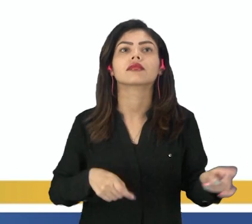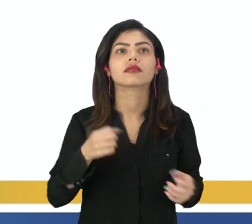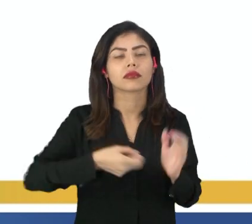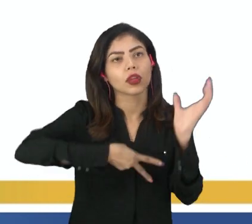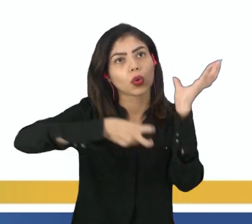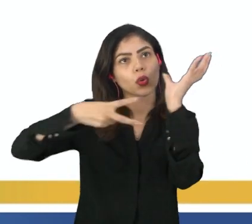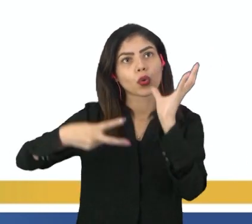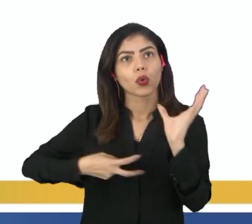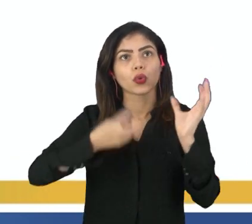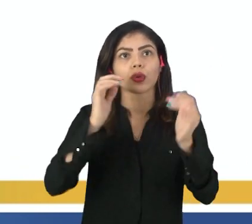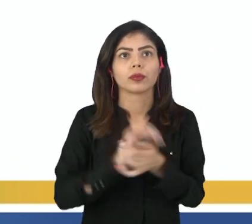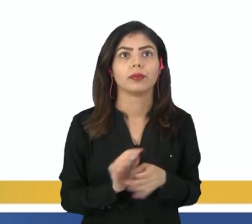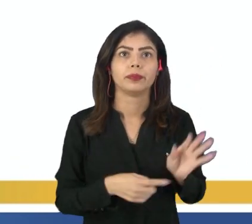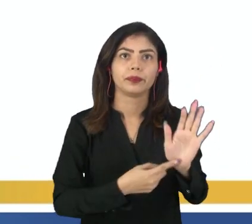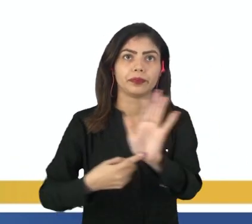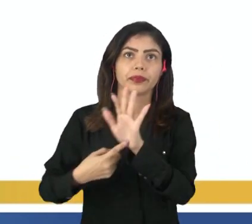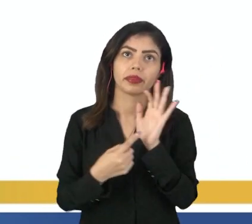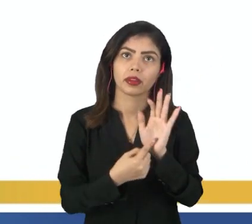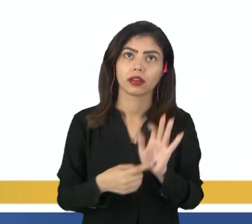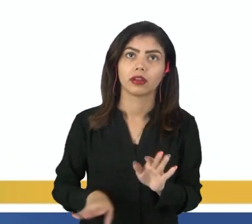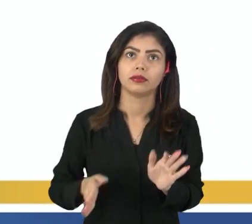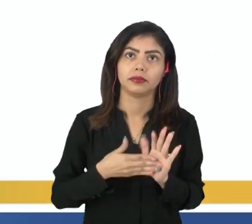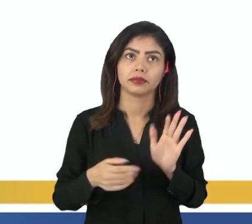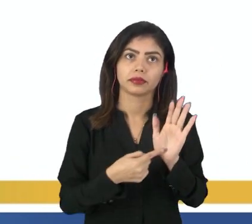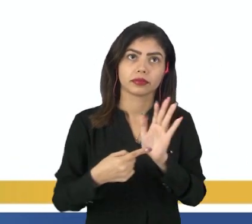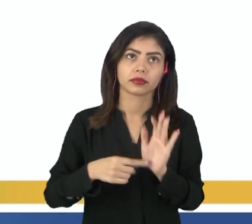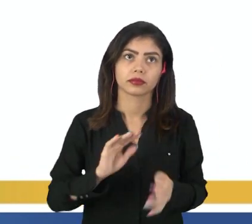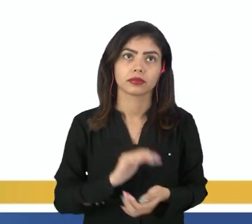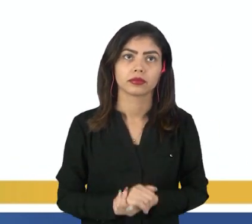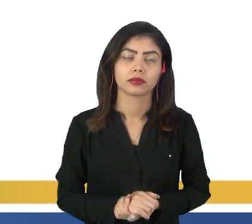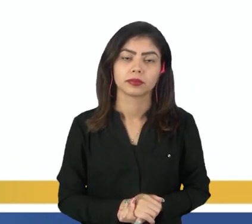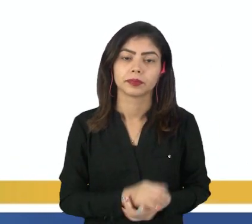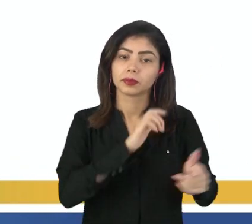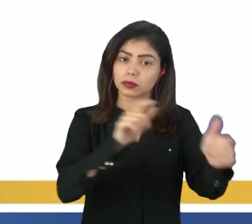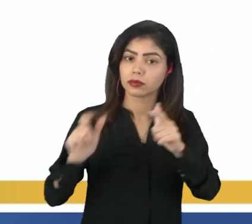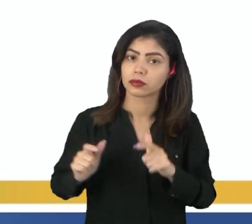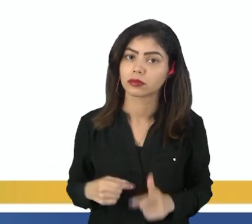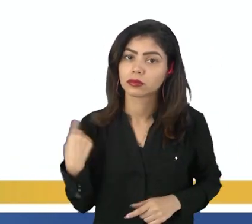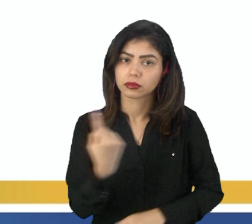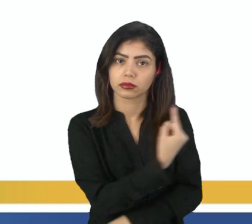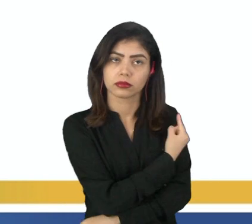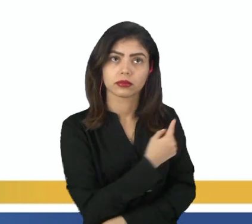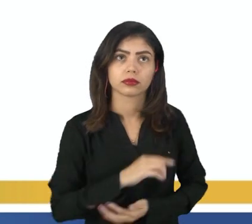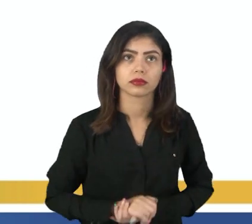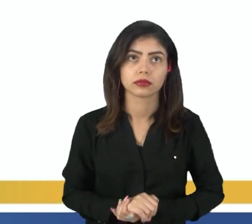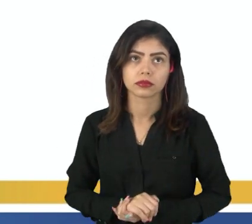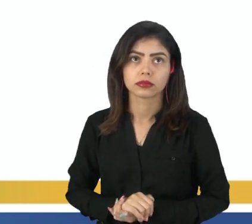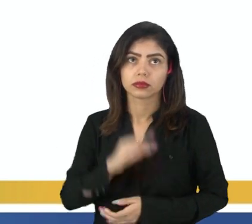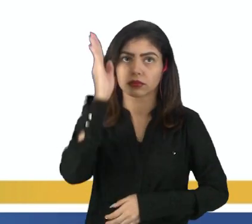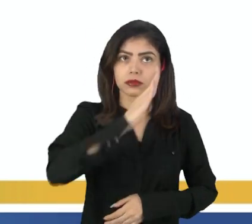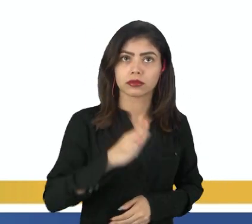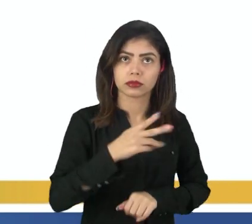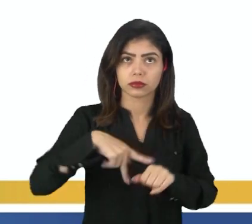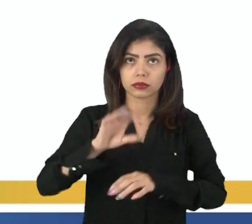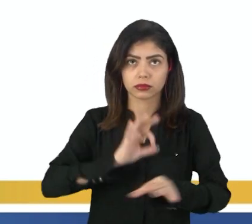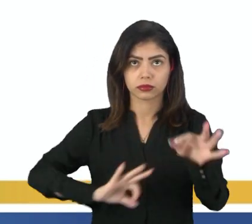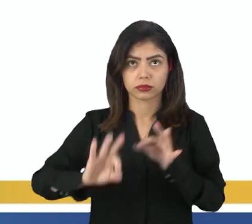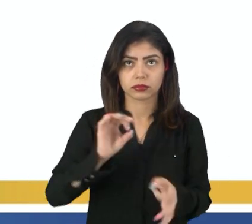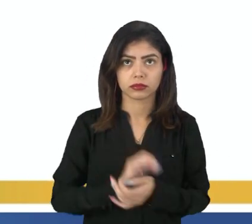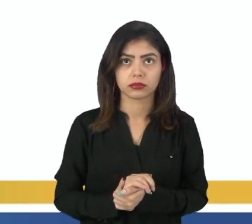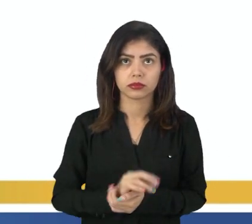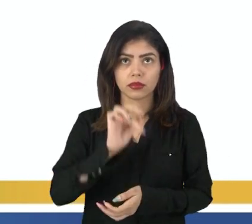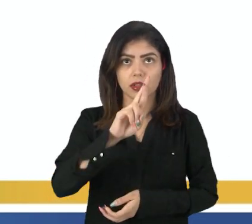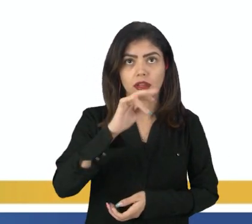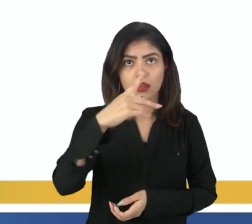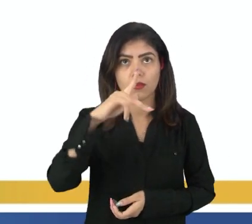colonização de exploração predatória, devemos destacar alguns aspectos inerentes ao nosso espaço. O Brasil é um país organizado de